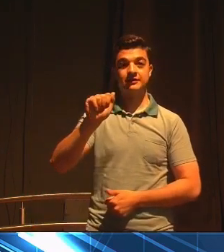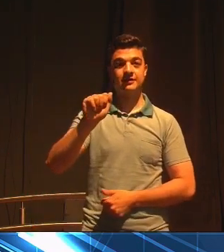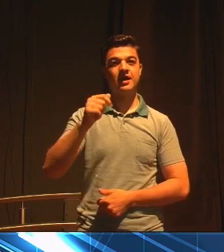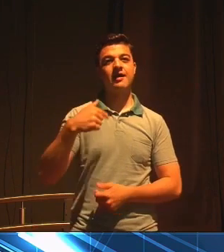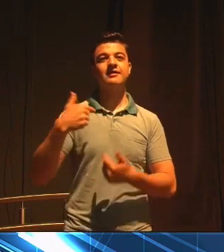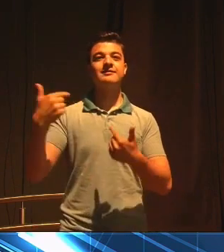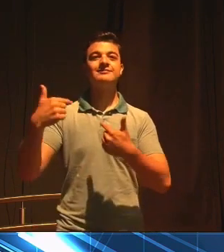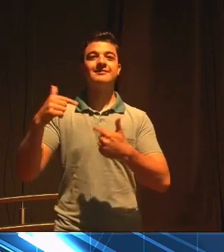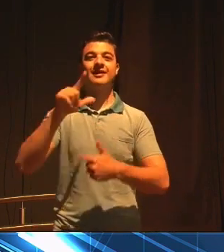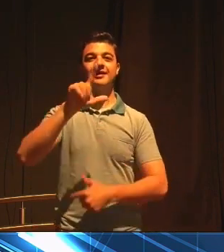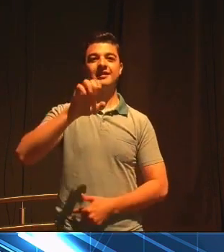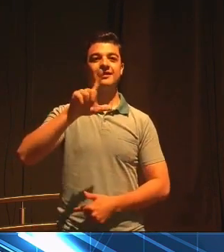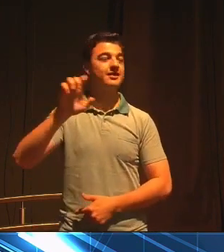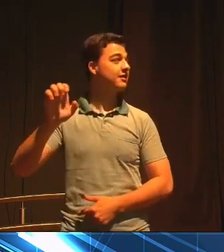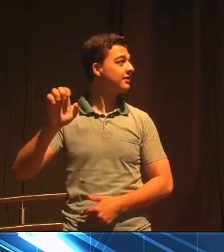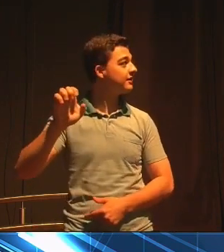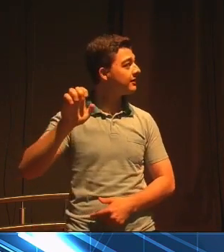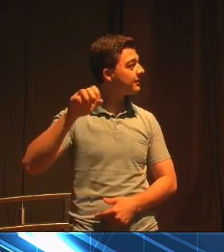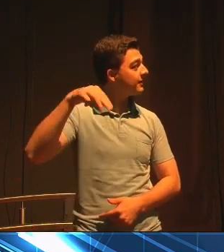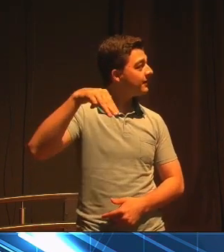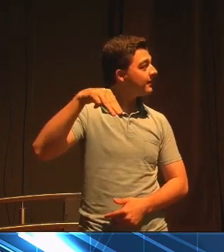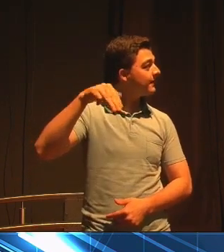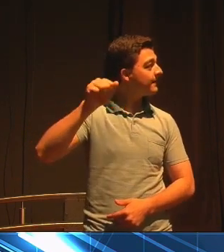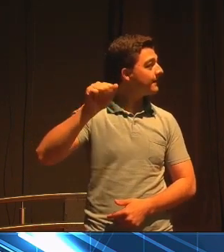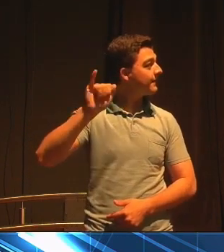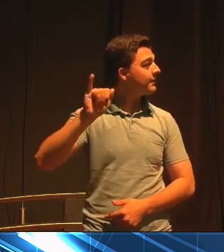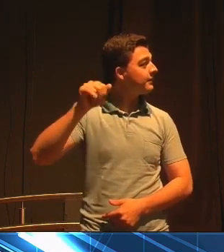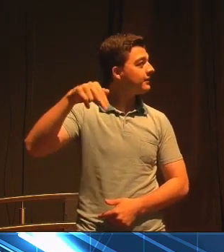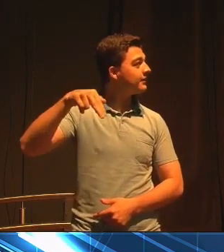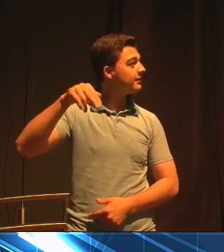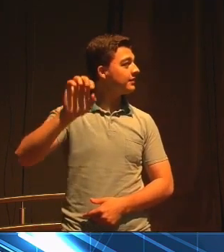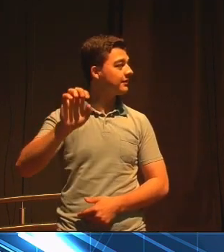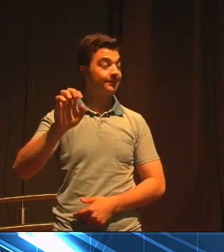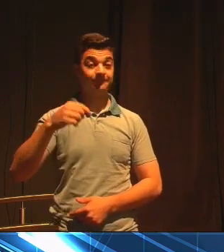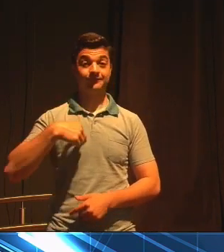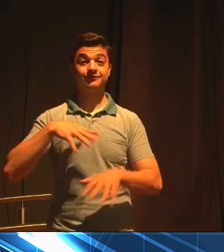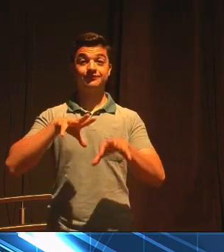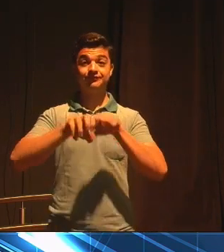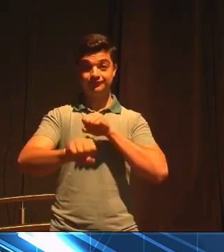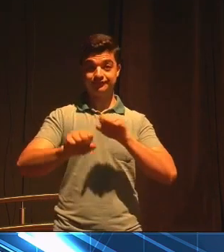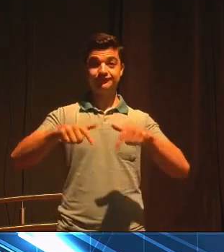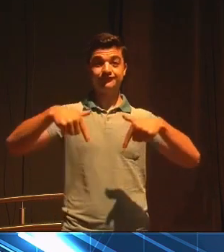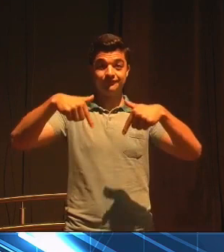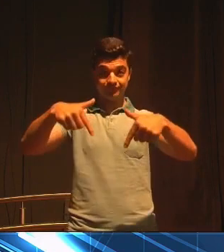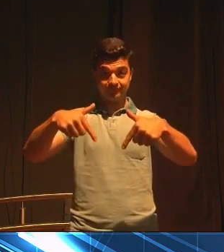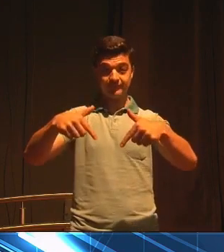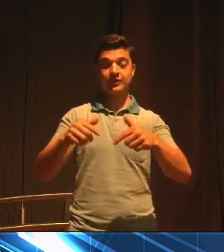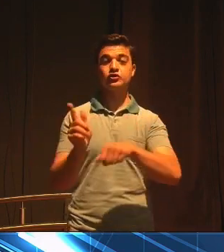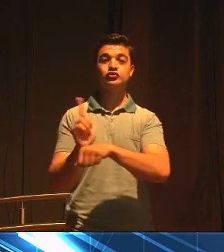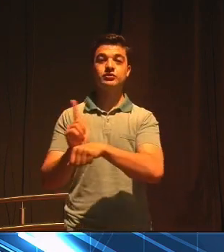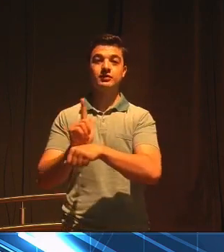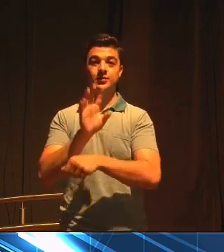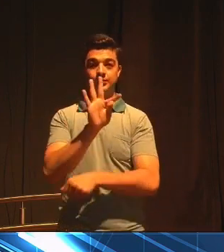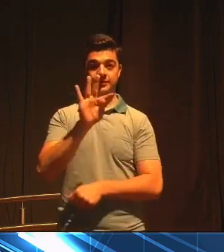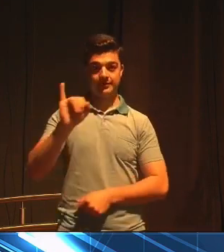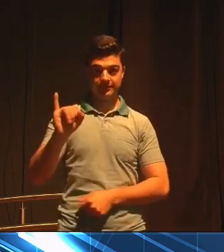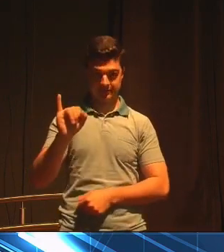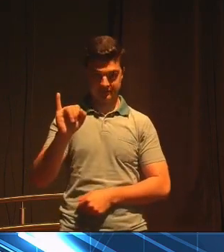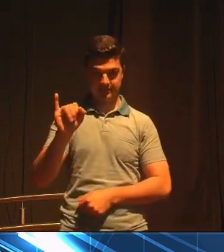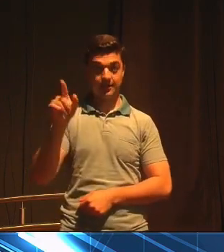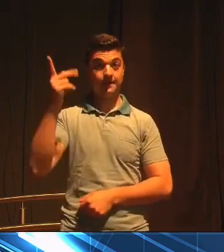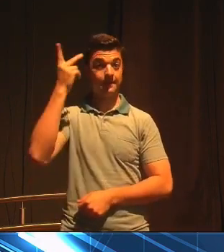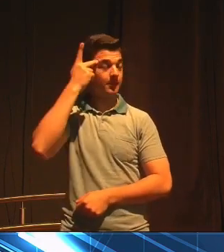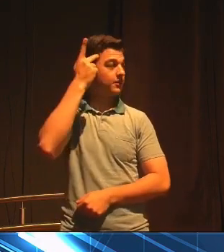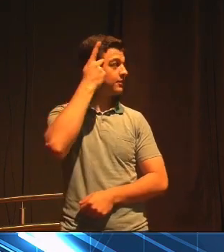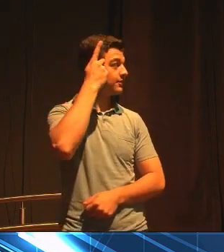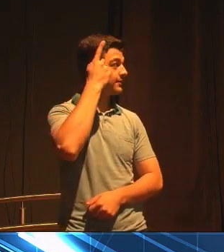me chamar de Lele Mene, vocês vão entender o porquê. Eu sou formada em gestão de TI pelo Senac São Paulo e desde que eu me formei na